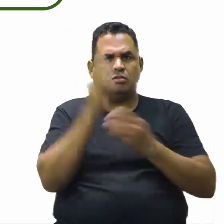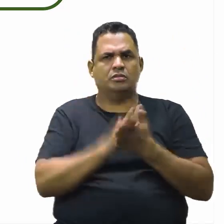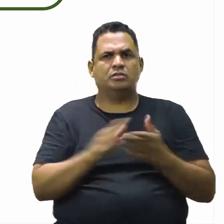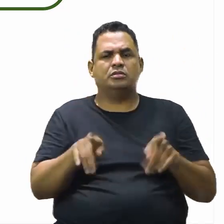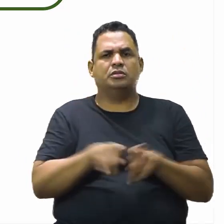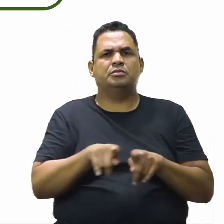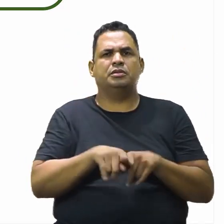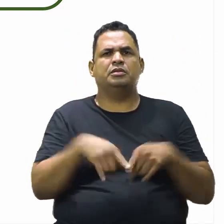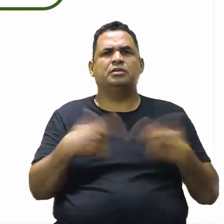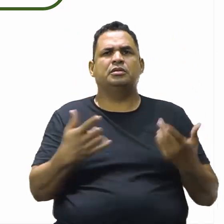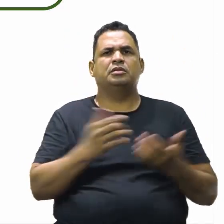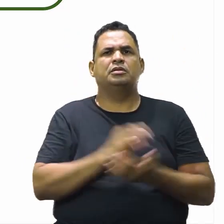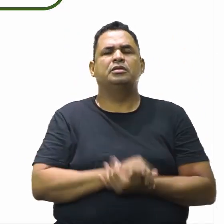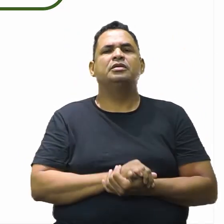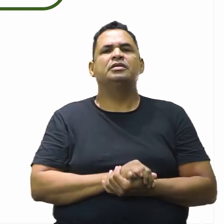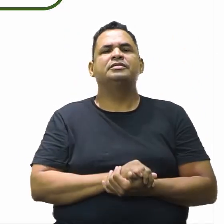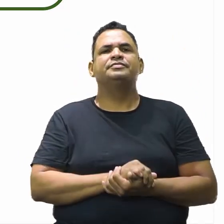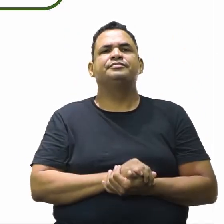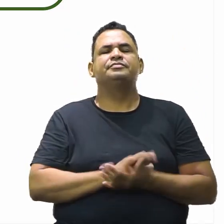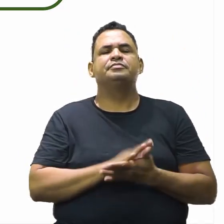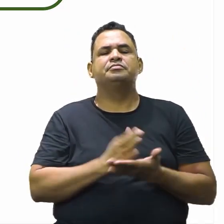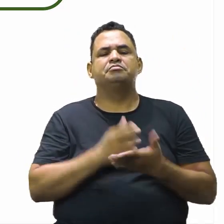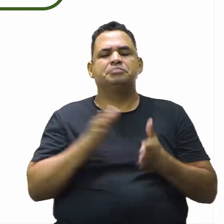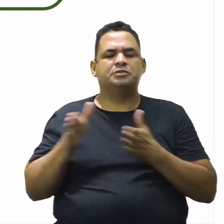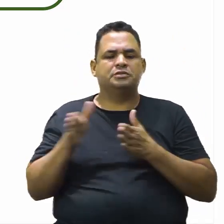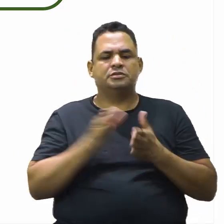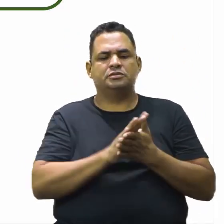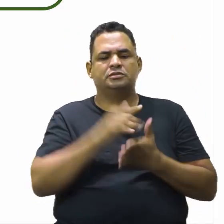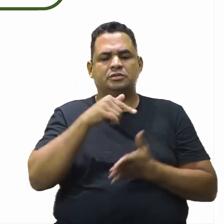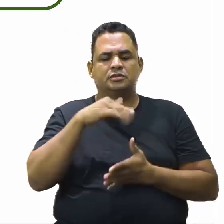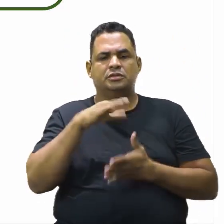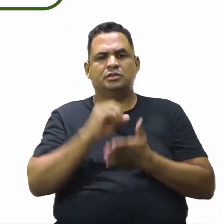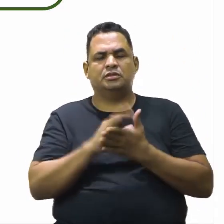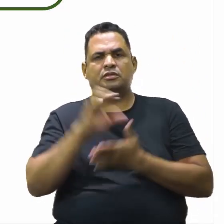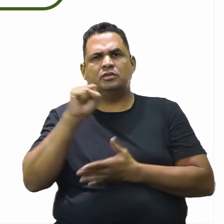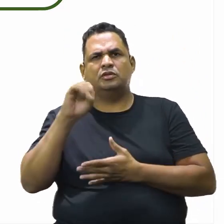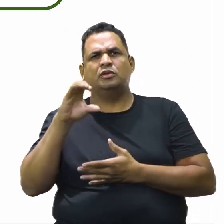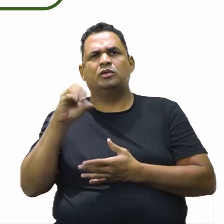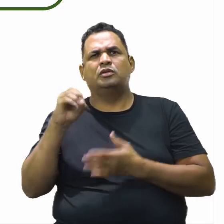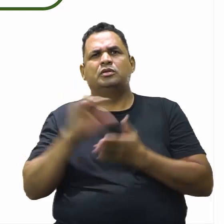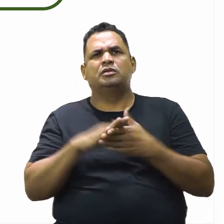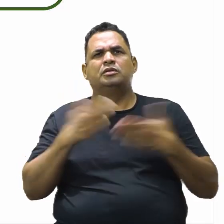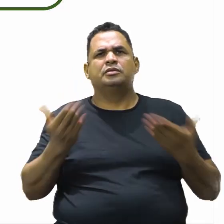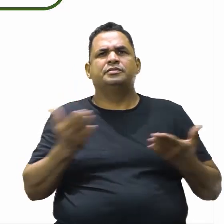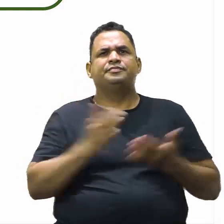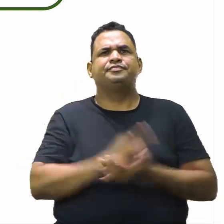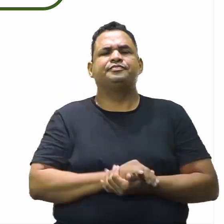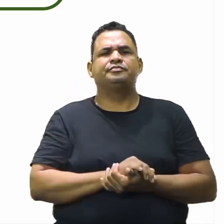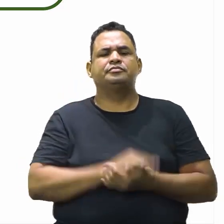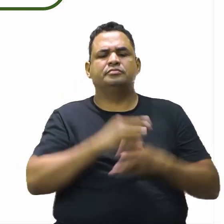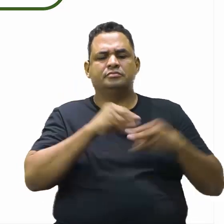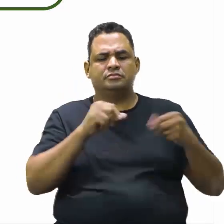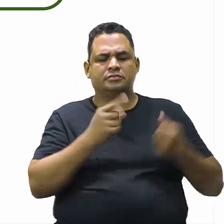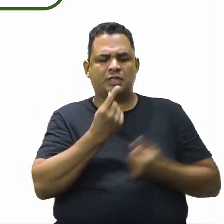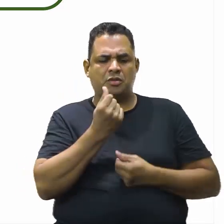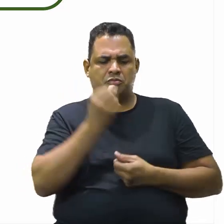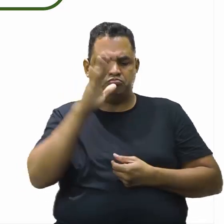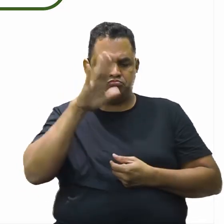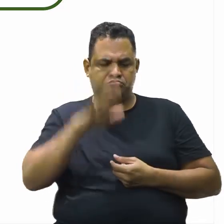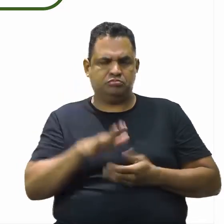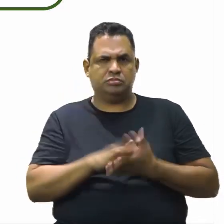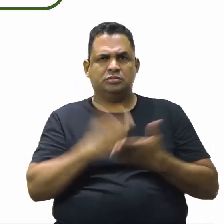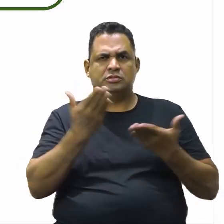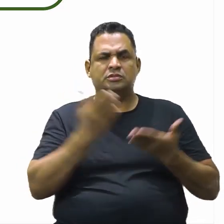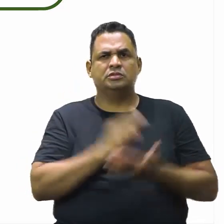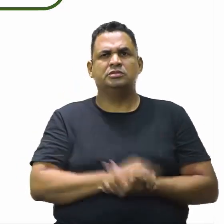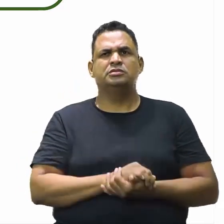migração desse período de 70 e 80, interessado nessas atividades. Então, ó, terra barata, mas fica uma questão aí